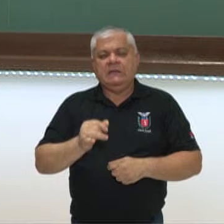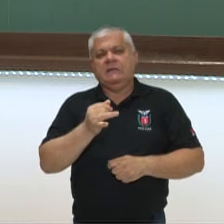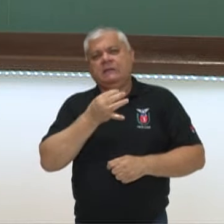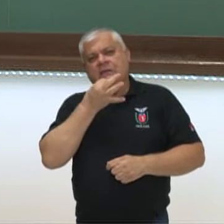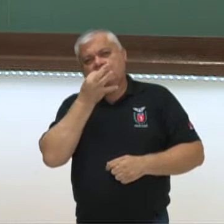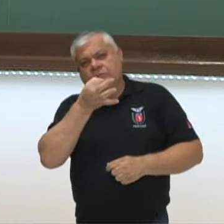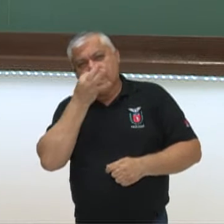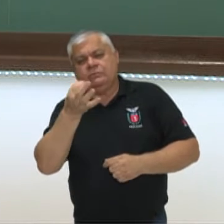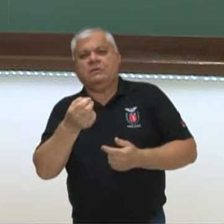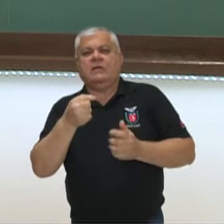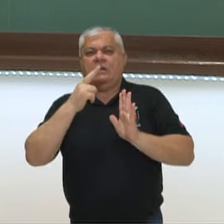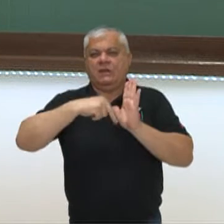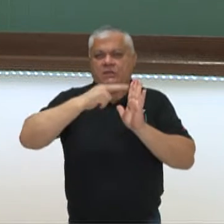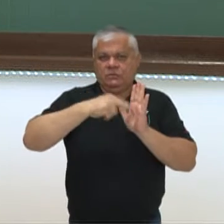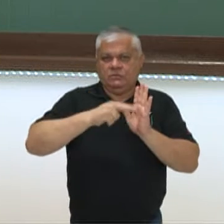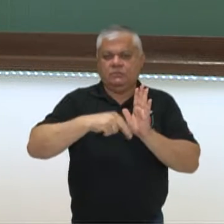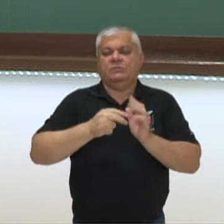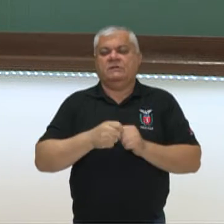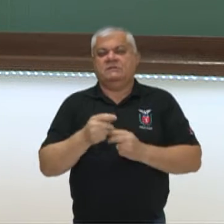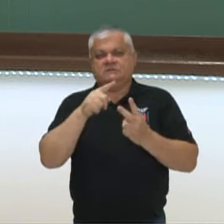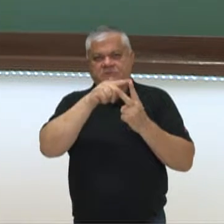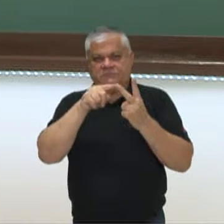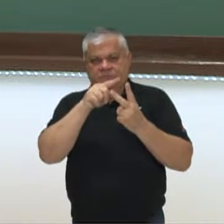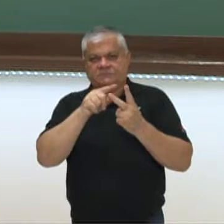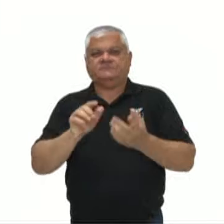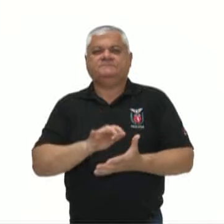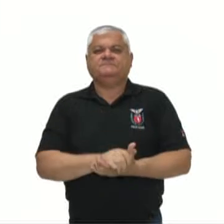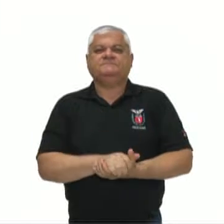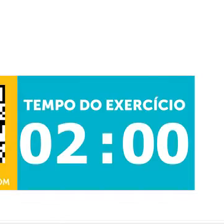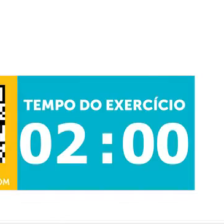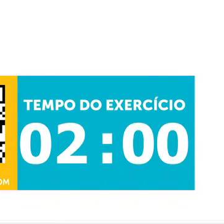de leitura a partir dessas duas questões.